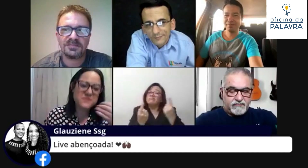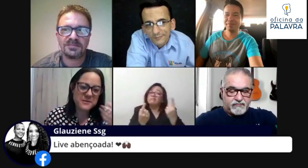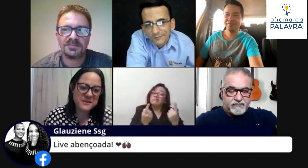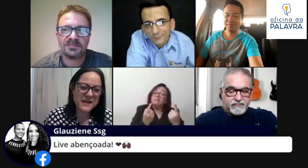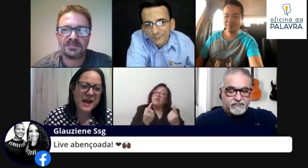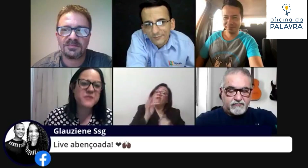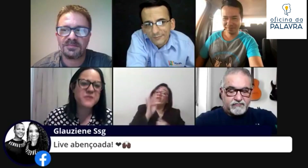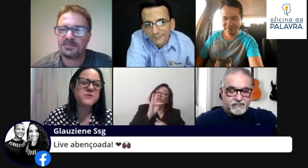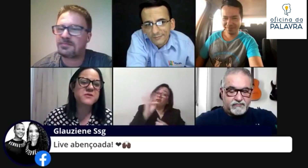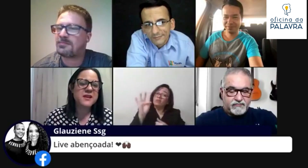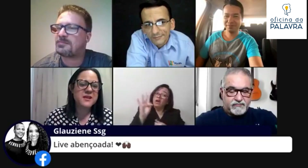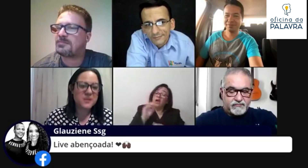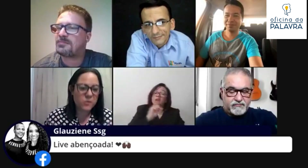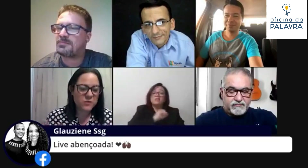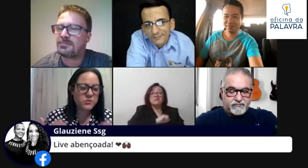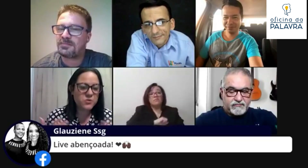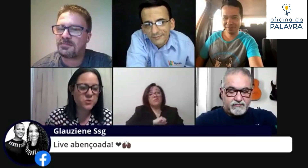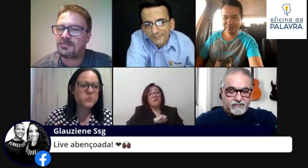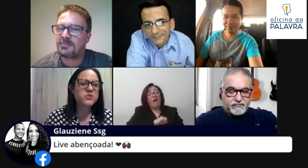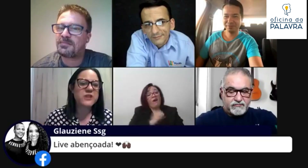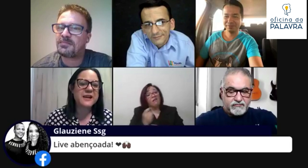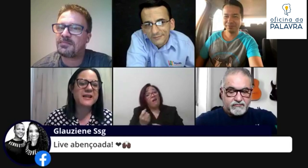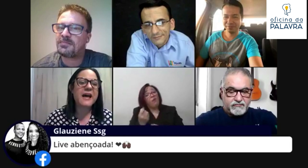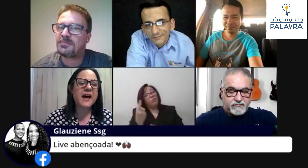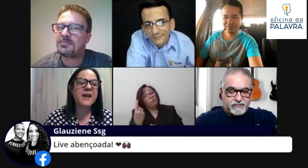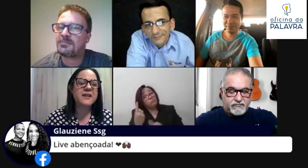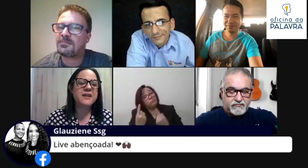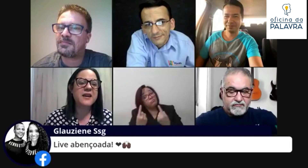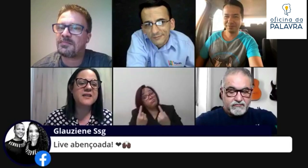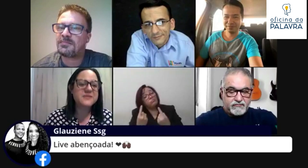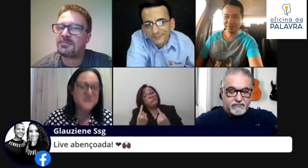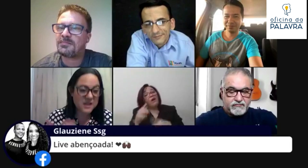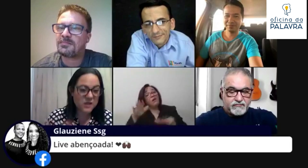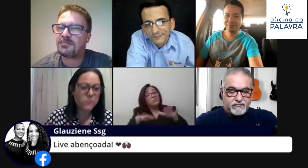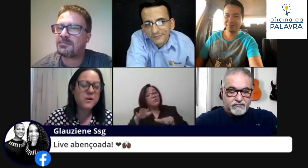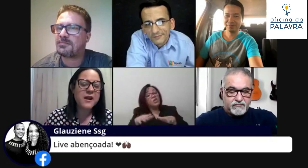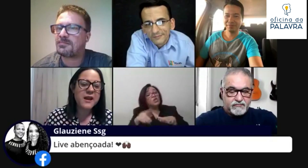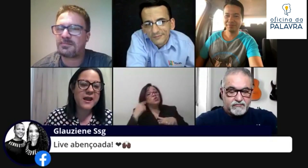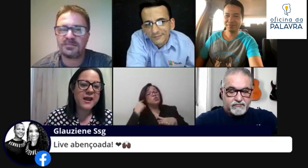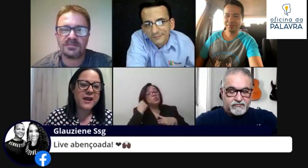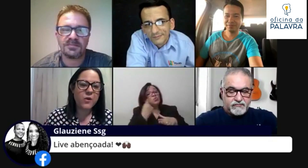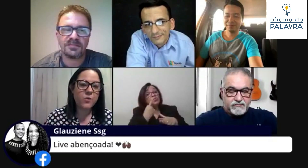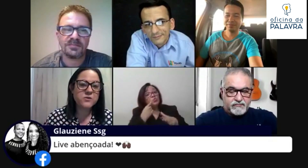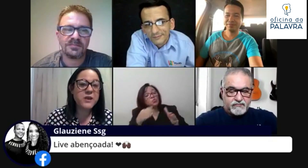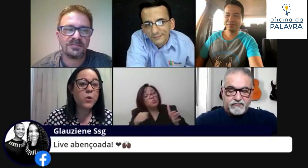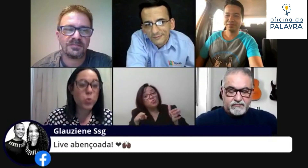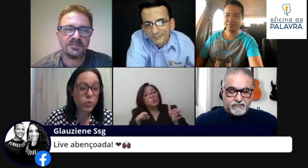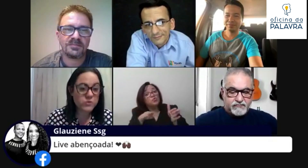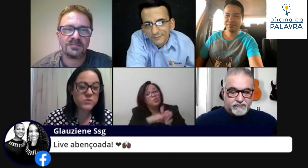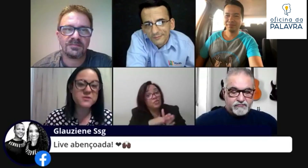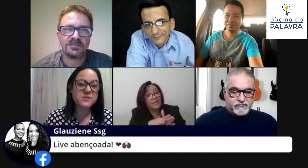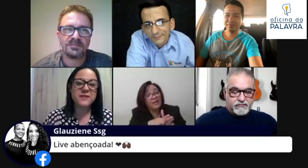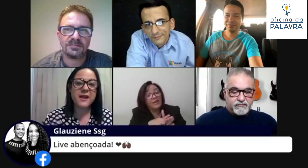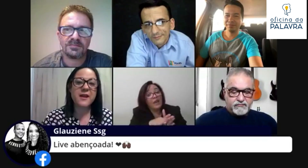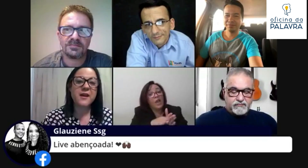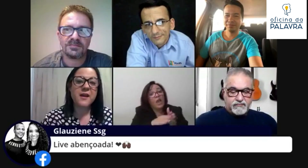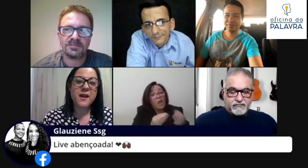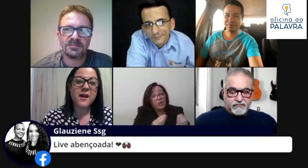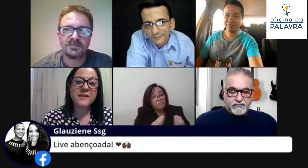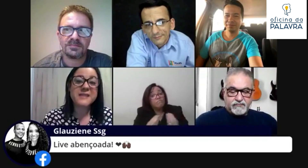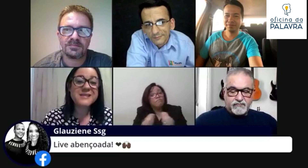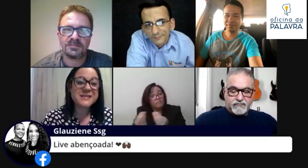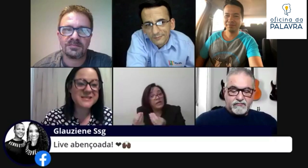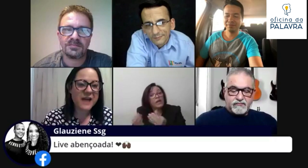faculdades, alguns seminários, que quando o surdo chega lá e eles dão os recursos,